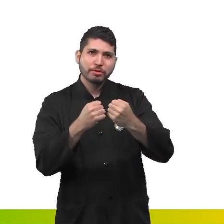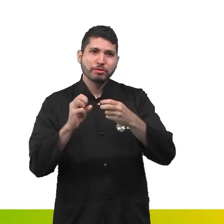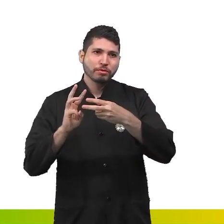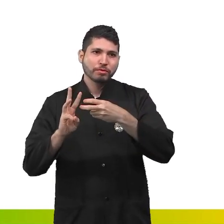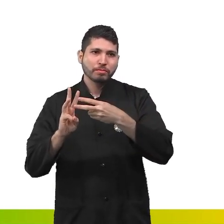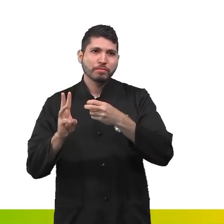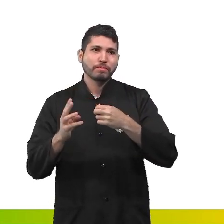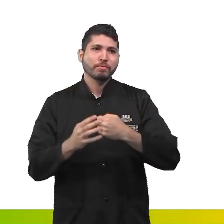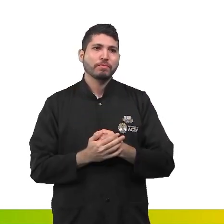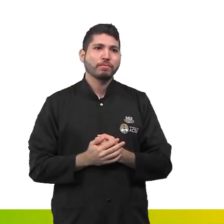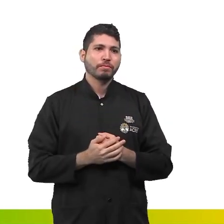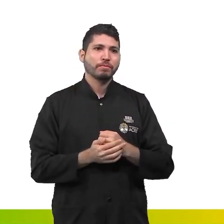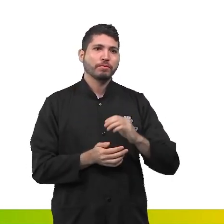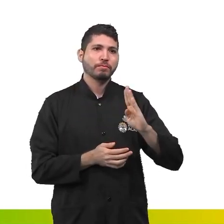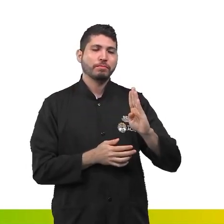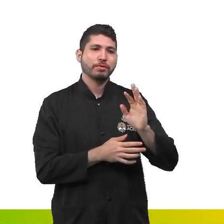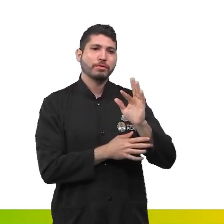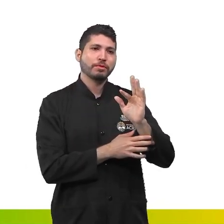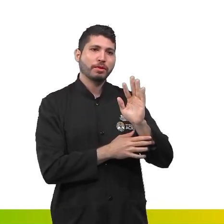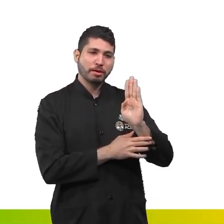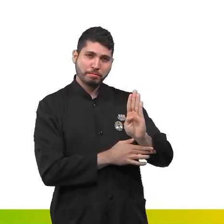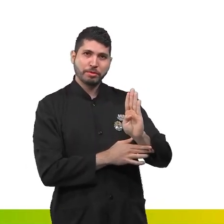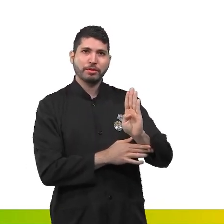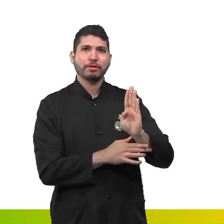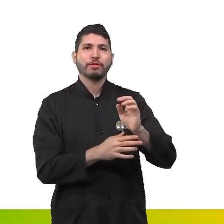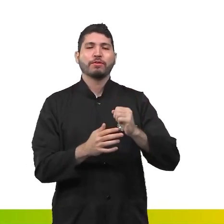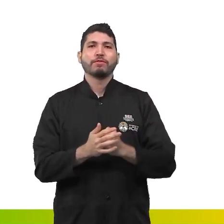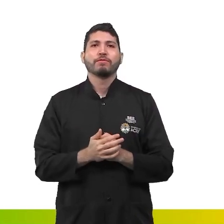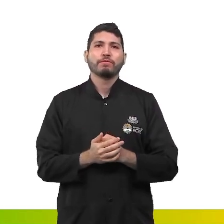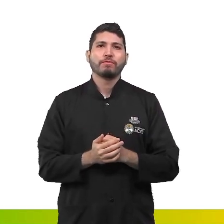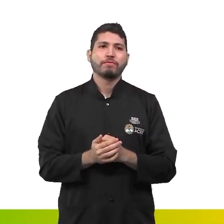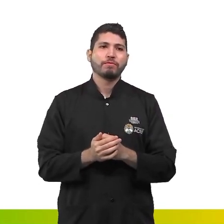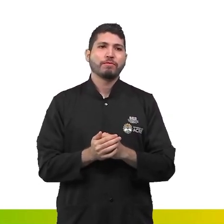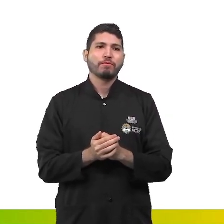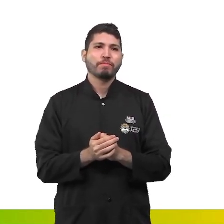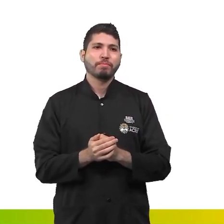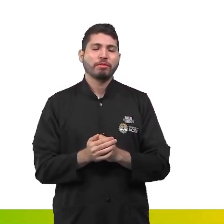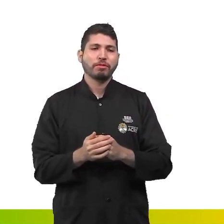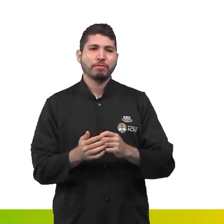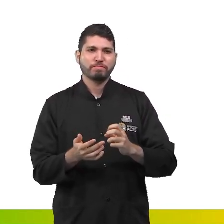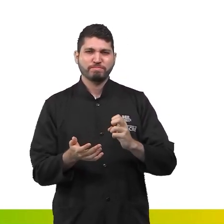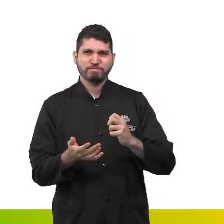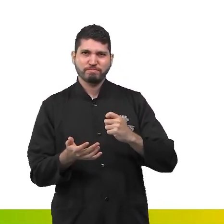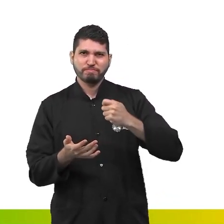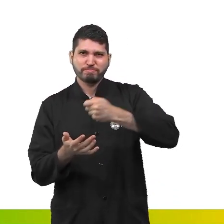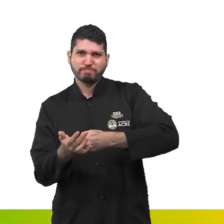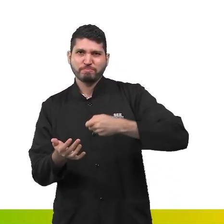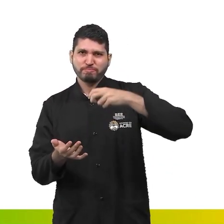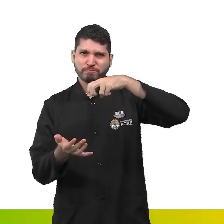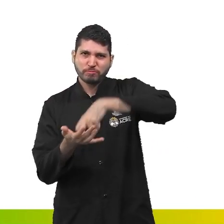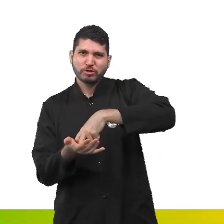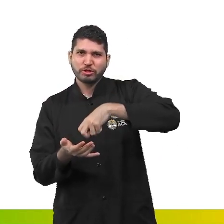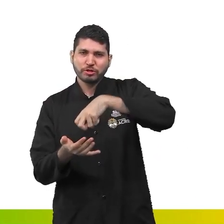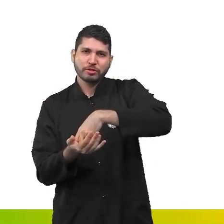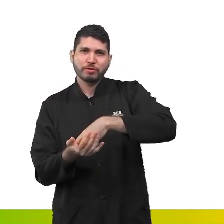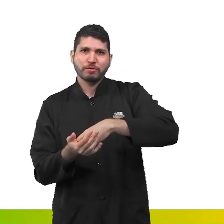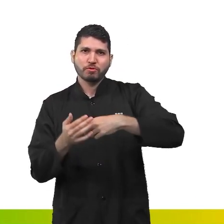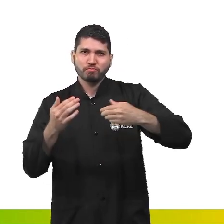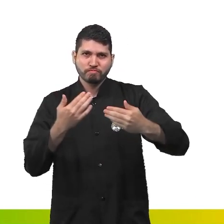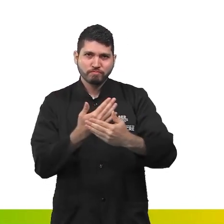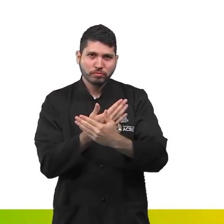dos incas aqui no Peru, e foi morto por um comparsa dele, por alguém que também estava invadindo a